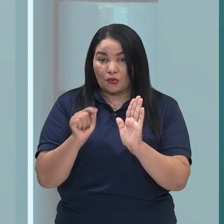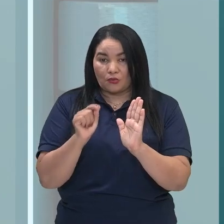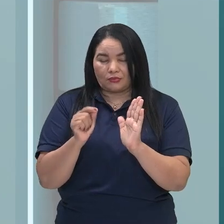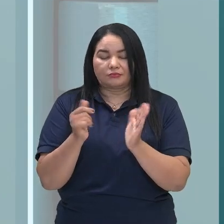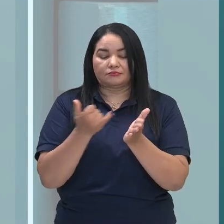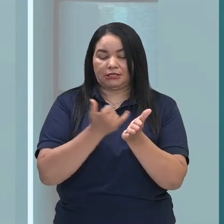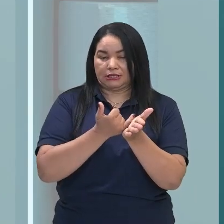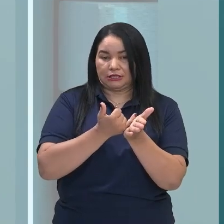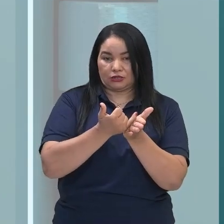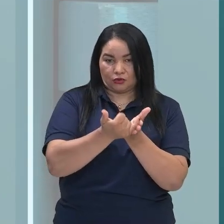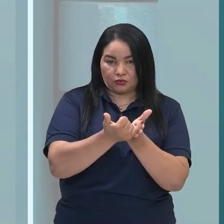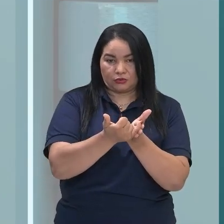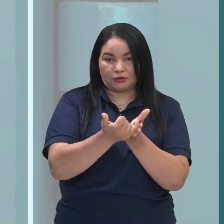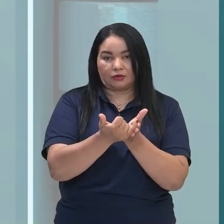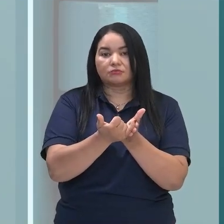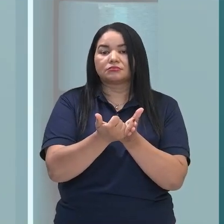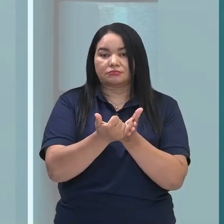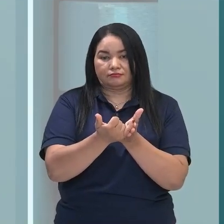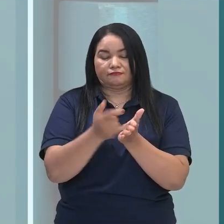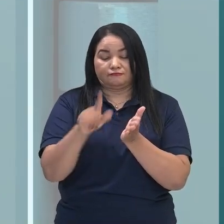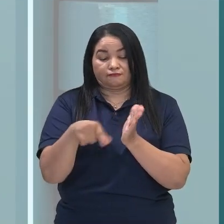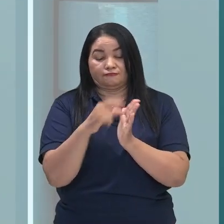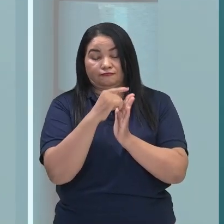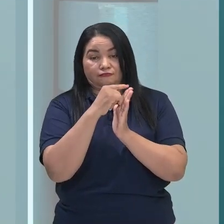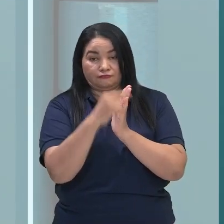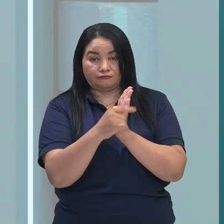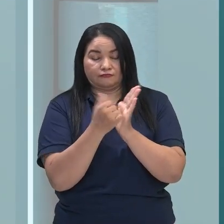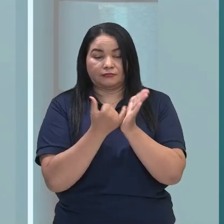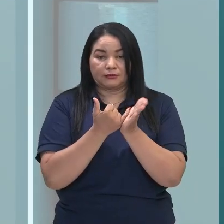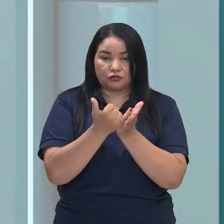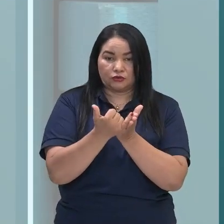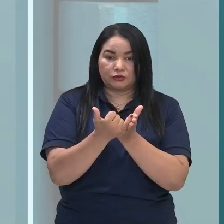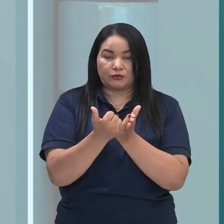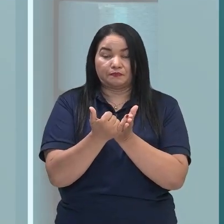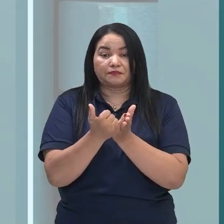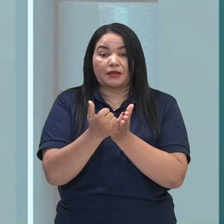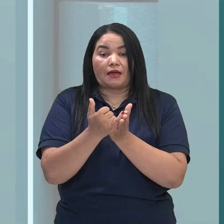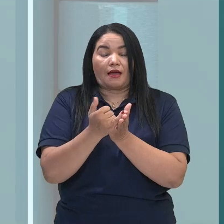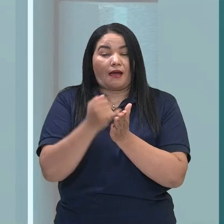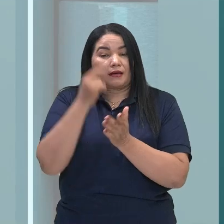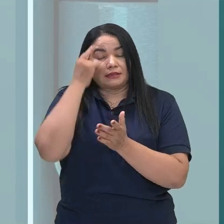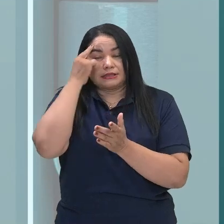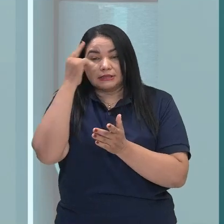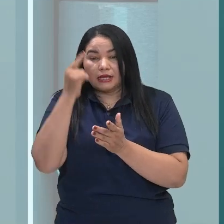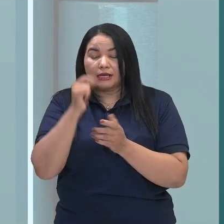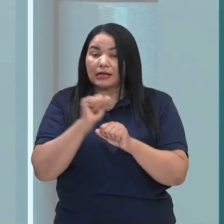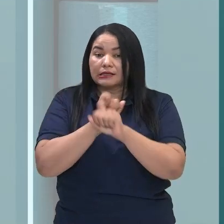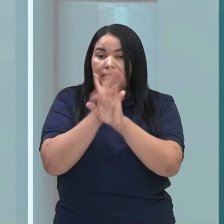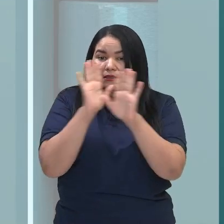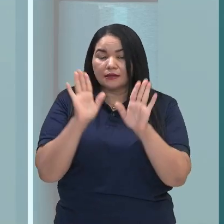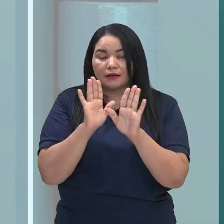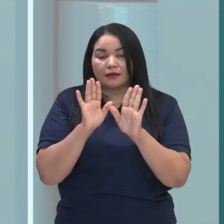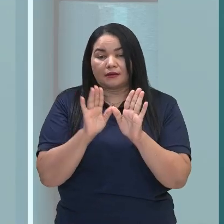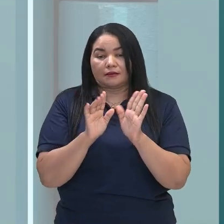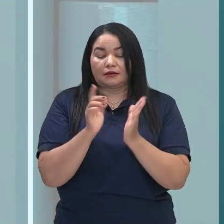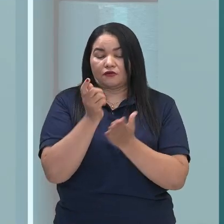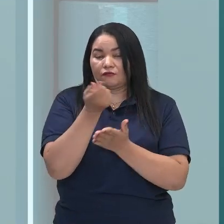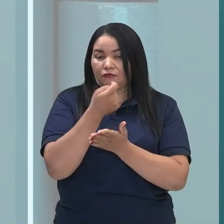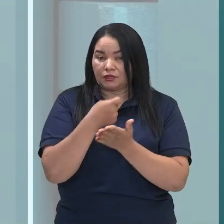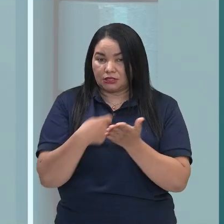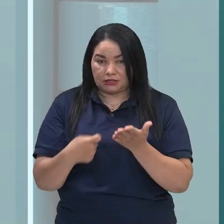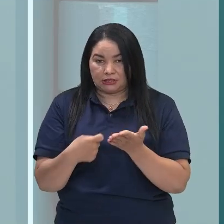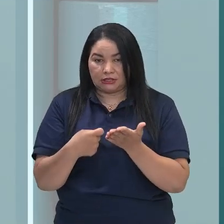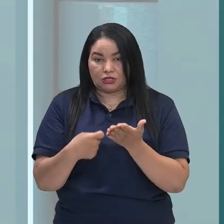né? Que ele já traz, né, ideias bem claras do que vai ser, né, que